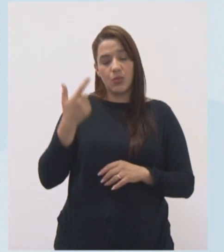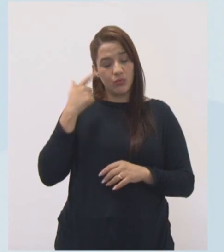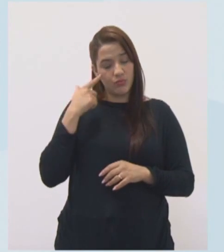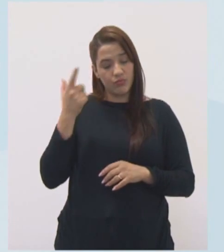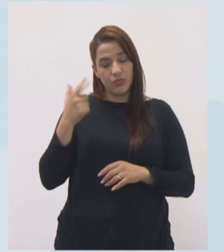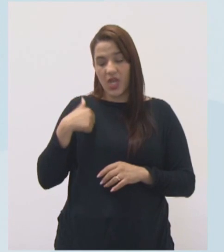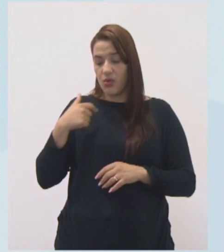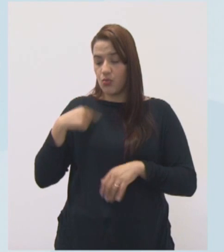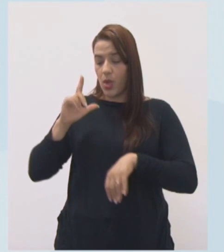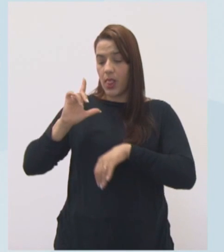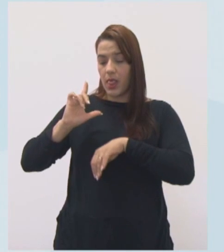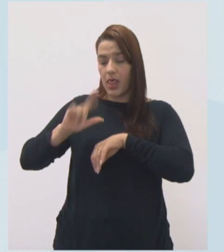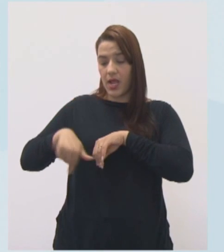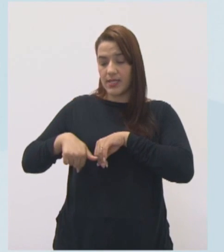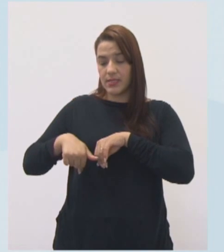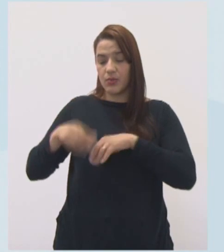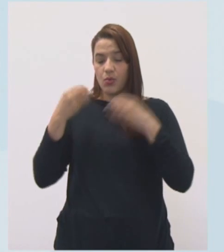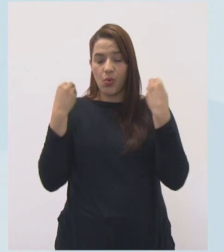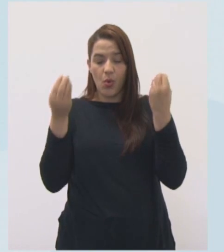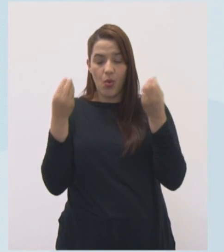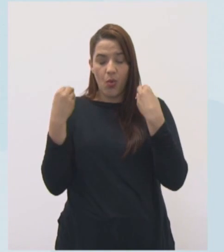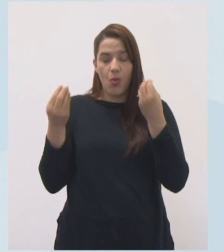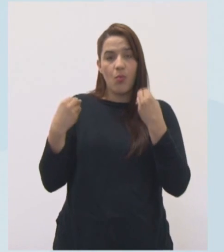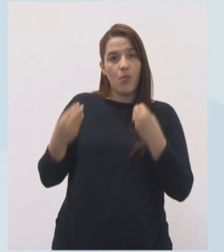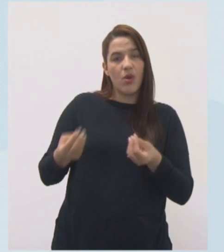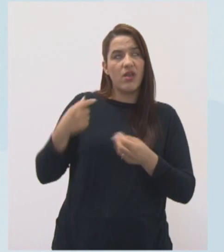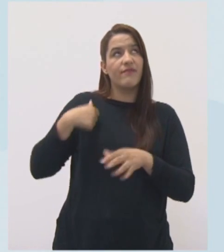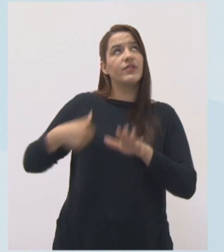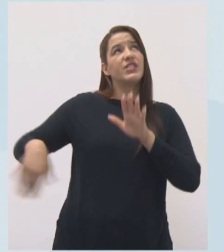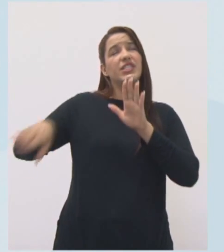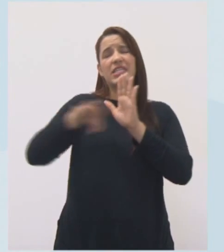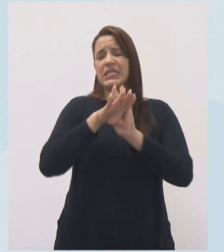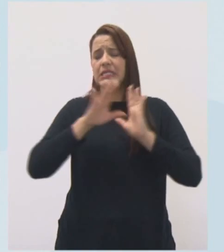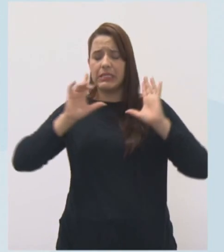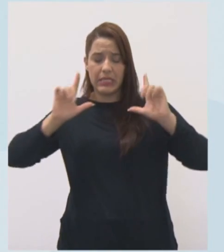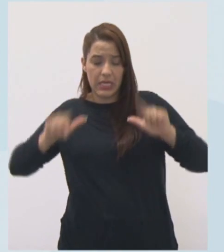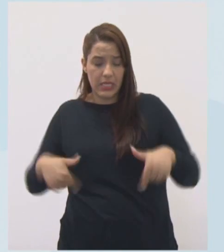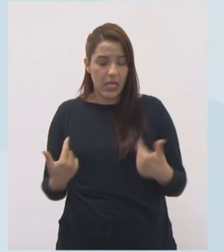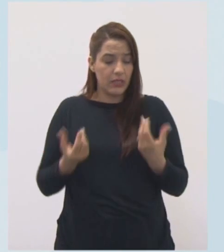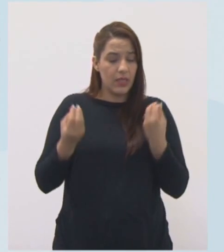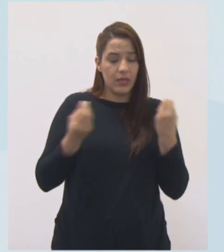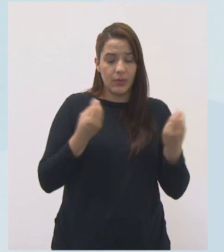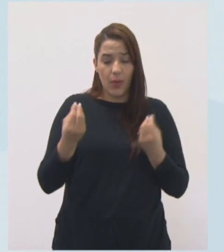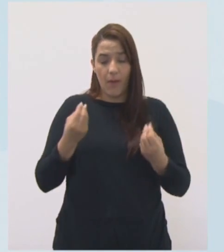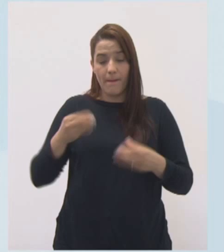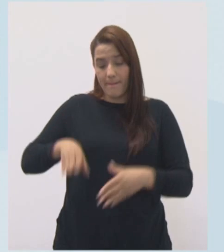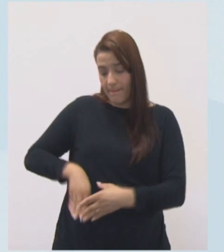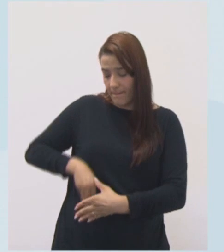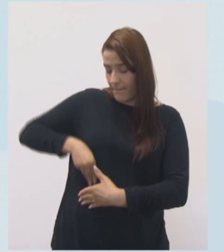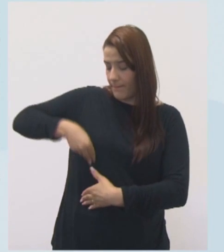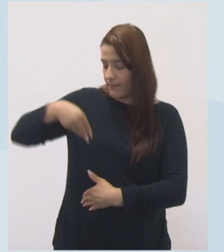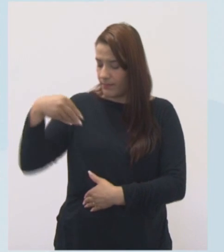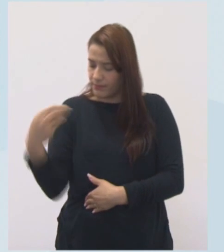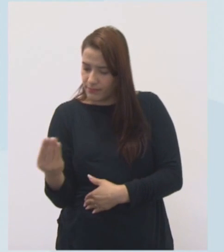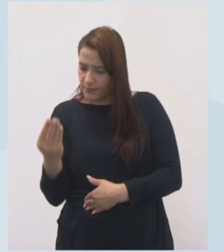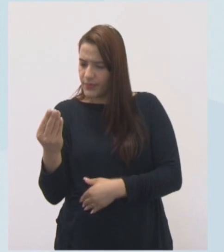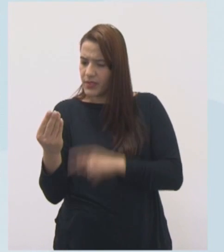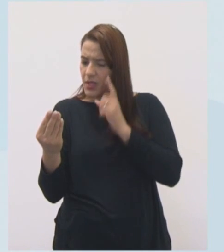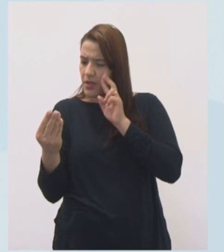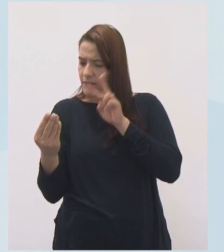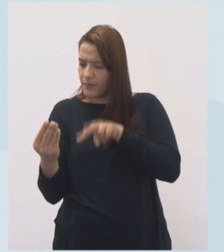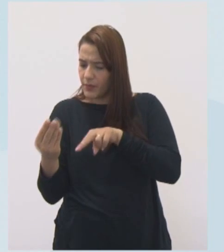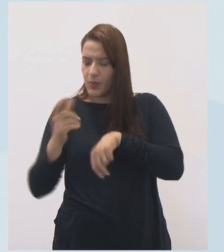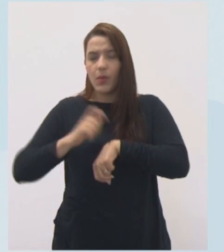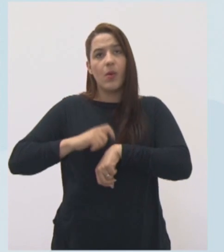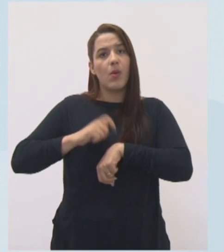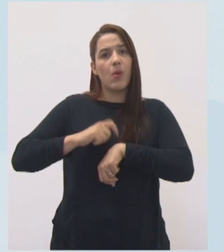mesmo: meu Deus, vou chegar atrasado! Mas quando ele tirou um relógio do bolso do